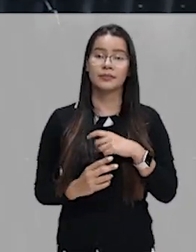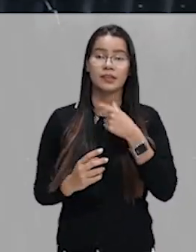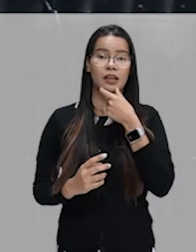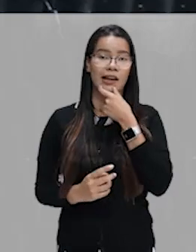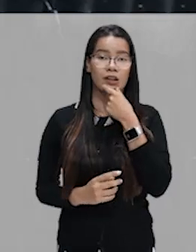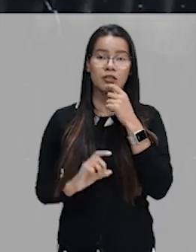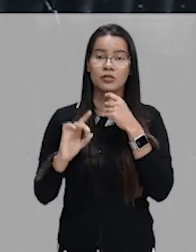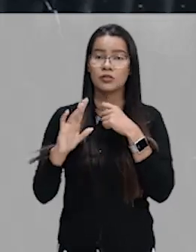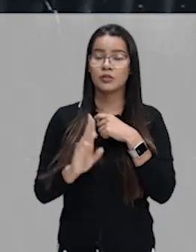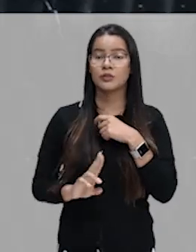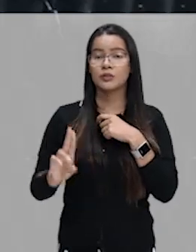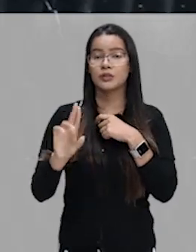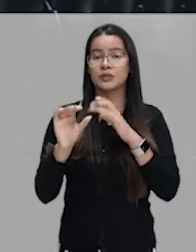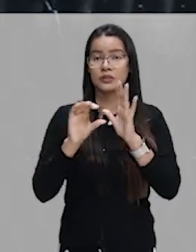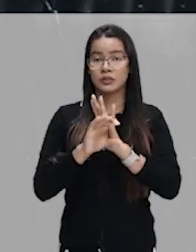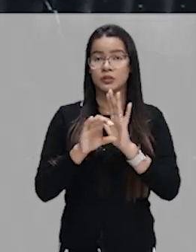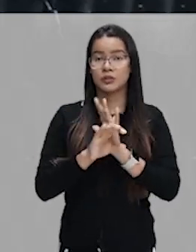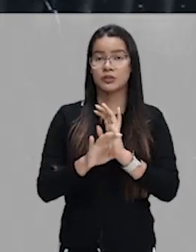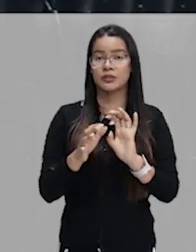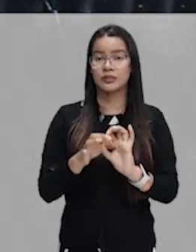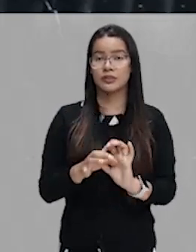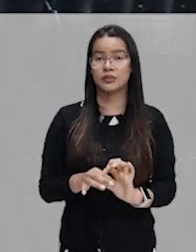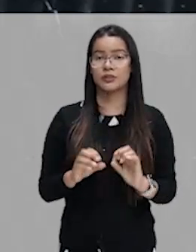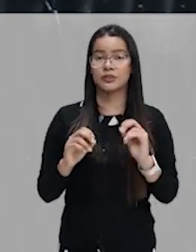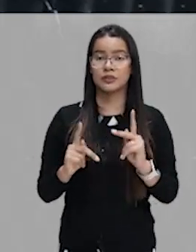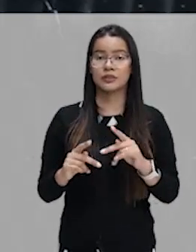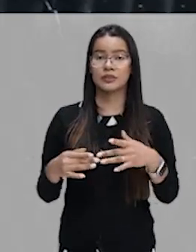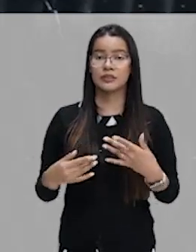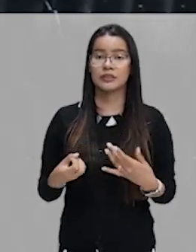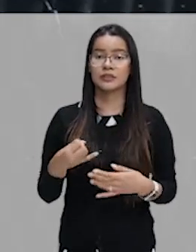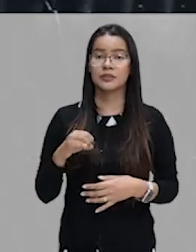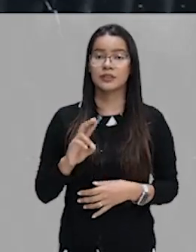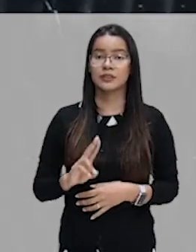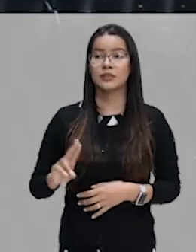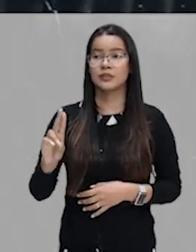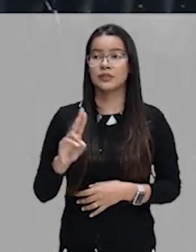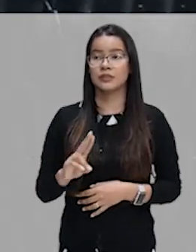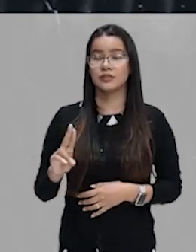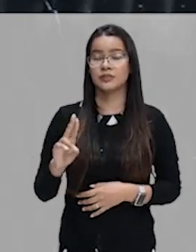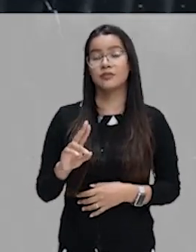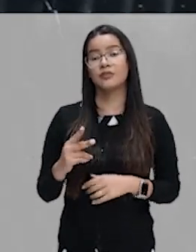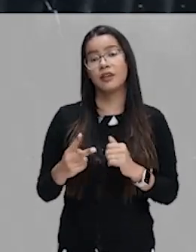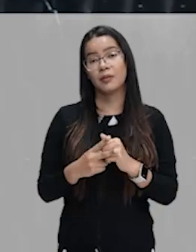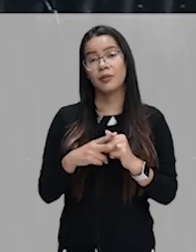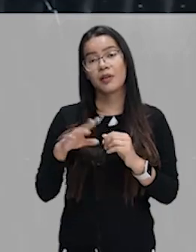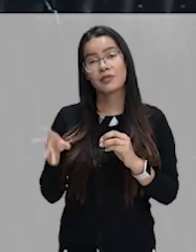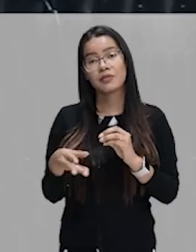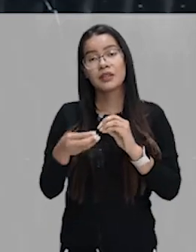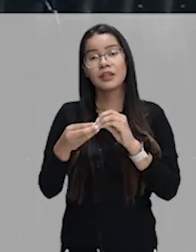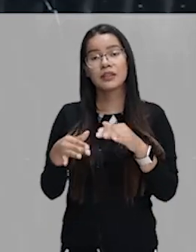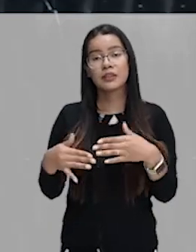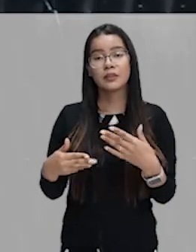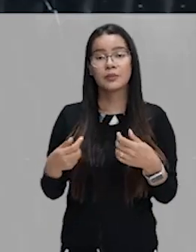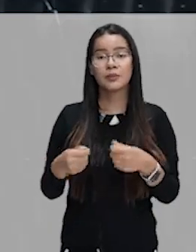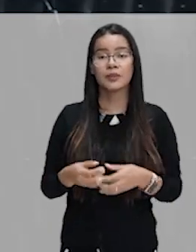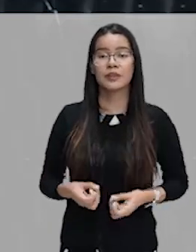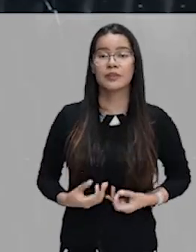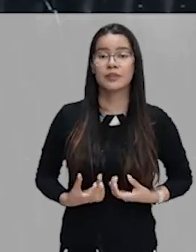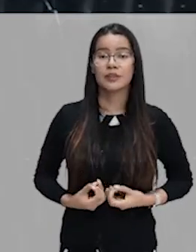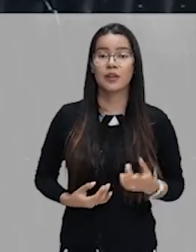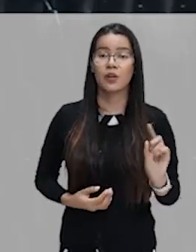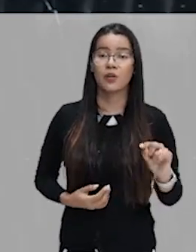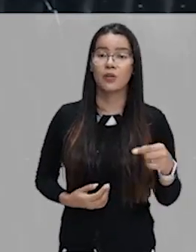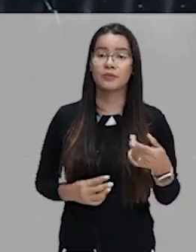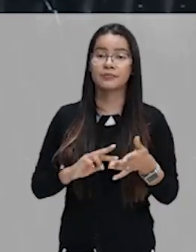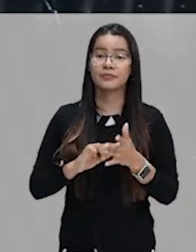contextos, quando ele faz função de verbo principal. Se você está usando ele na função de verbo auxiliar, aí ele pode expressar outros sentidos, porque